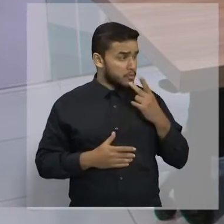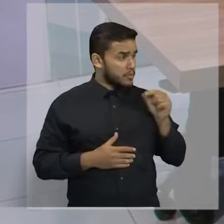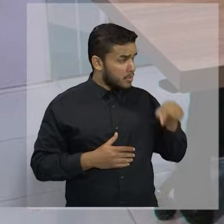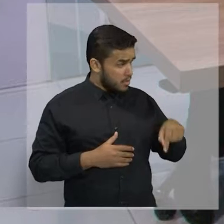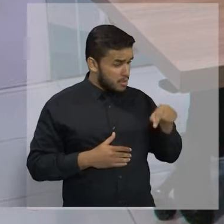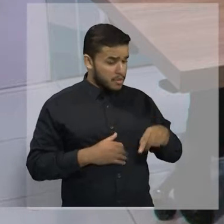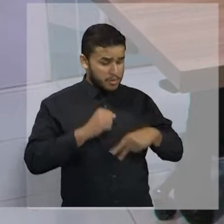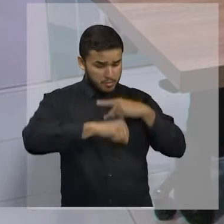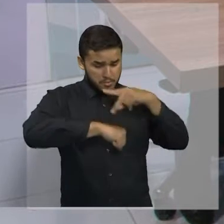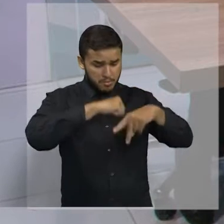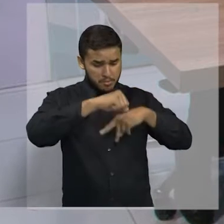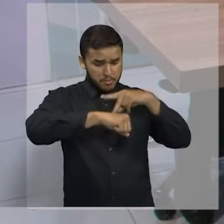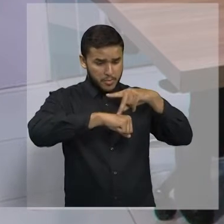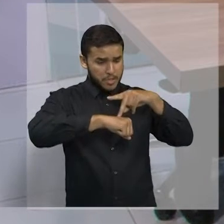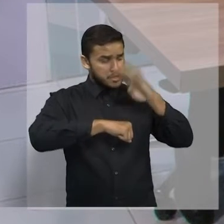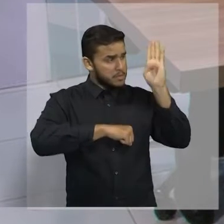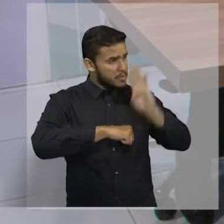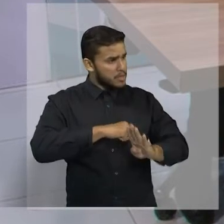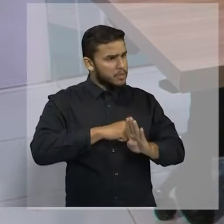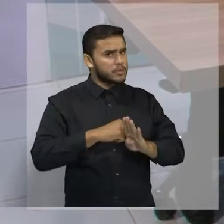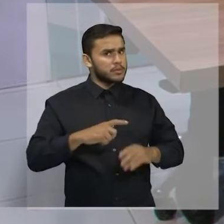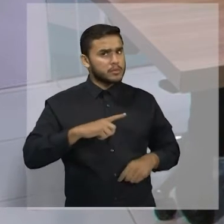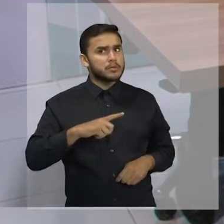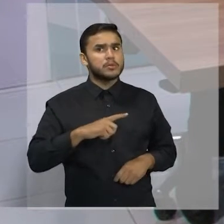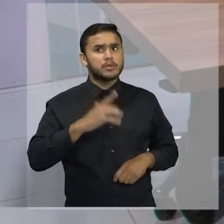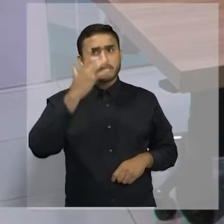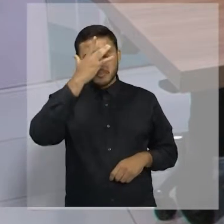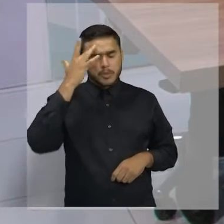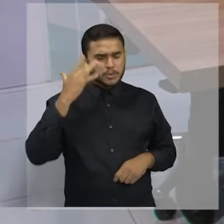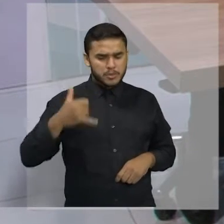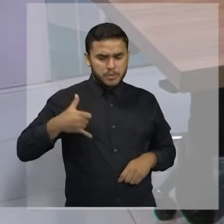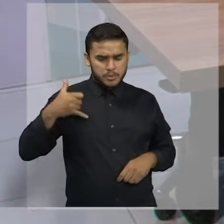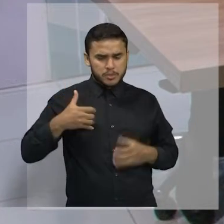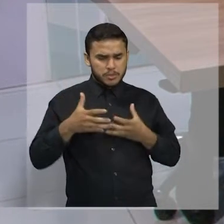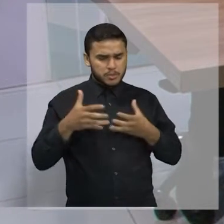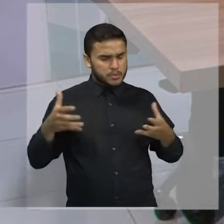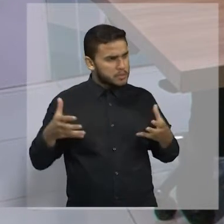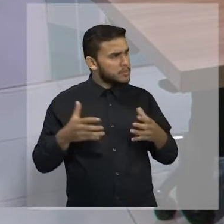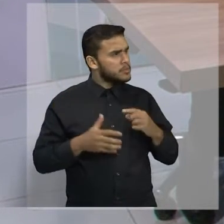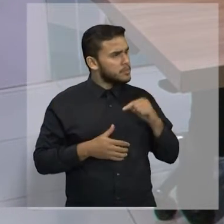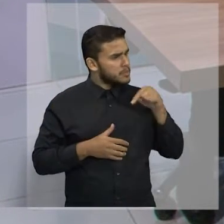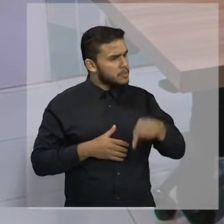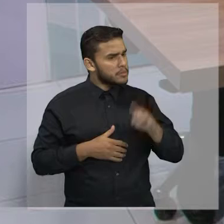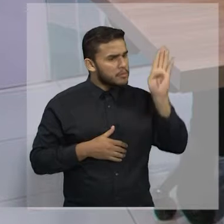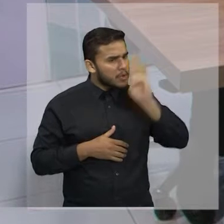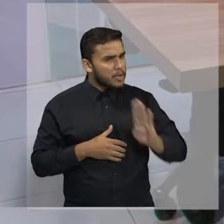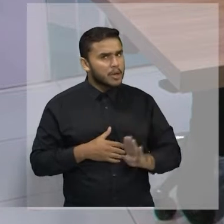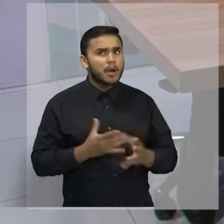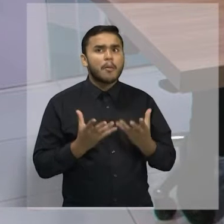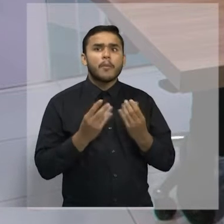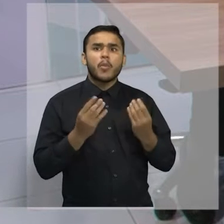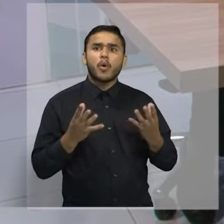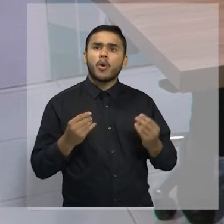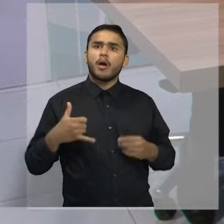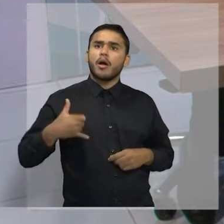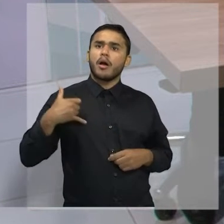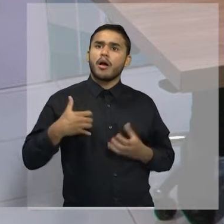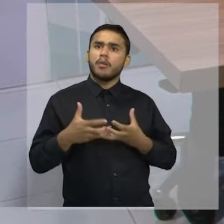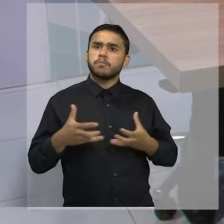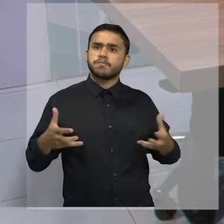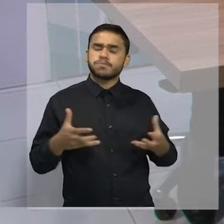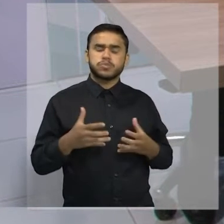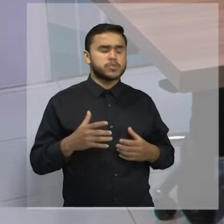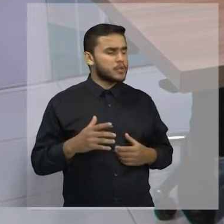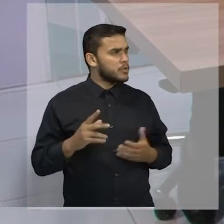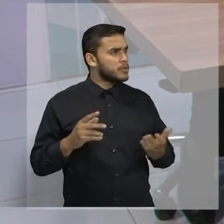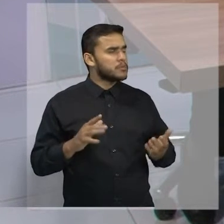uma população em idade ativa muito Mas o que alta, foi né? envelheceu mais rápido do mundo foi o Brasil. A nossa